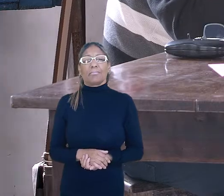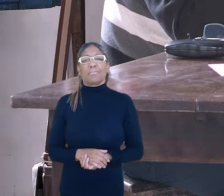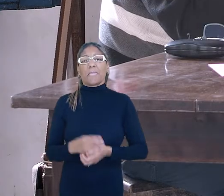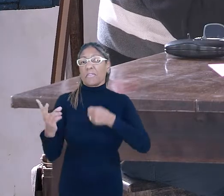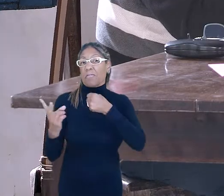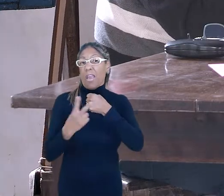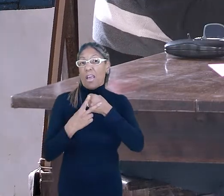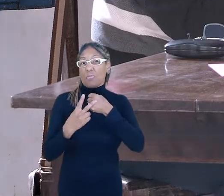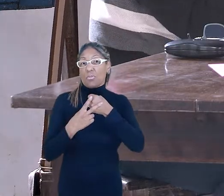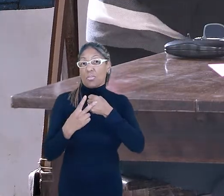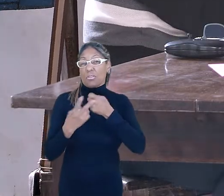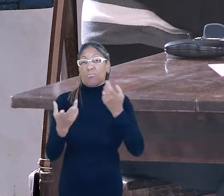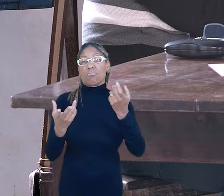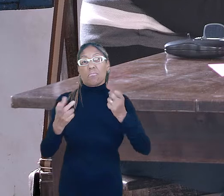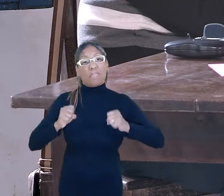Vamos colocar os verbos, então.